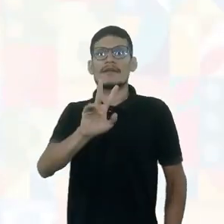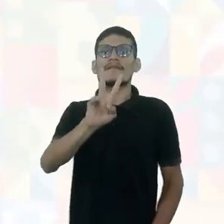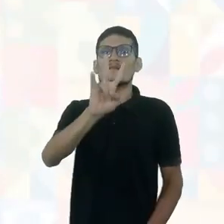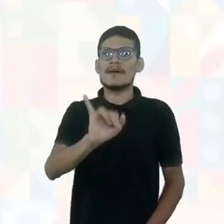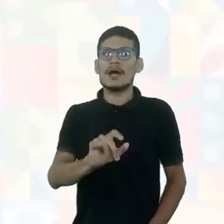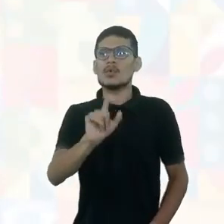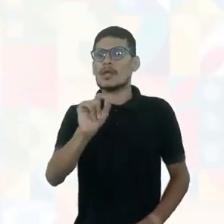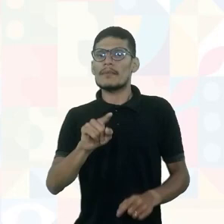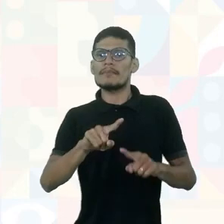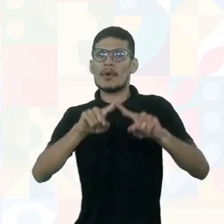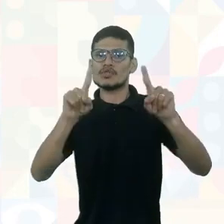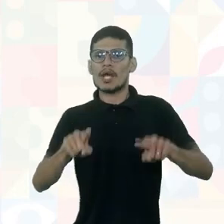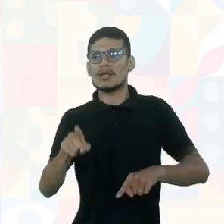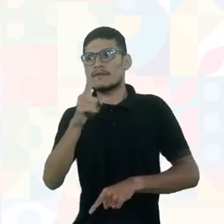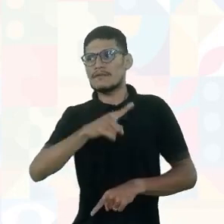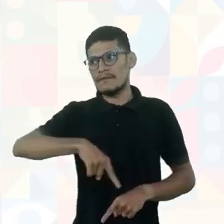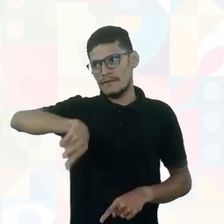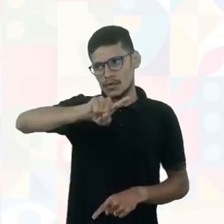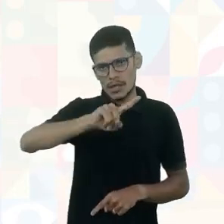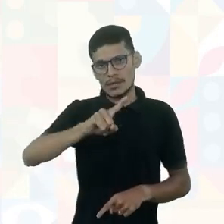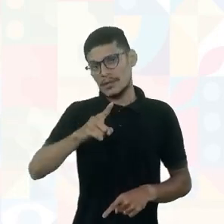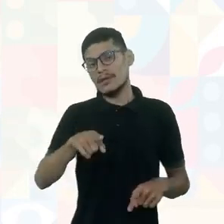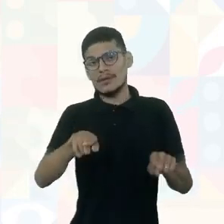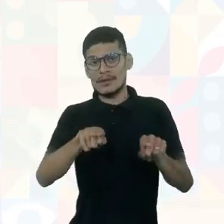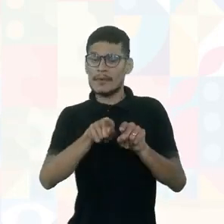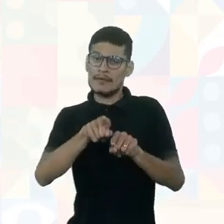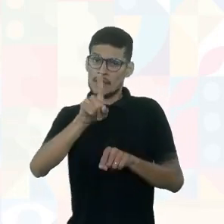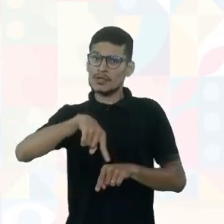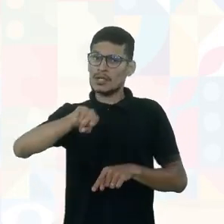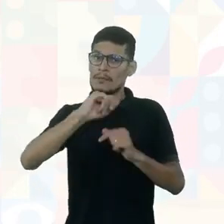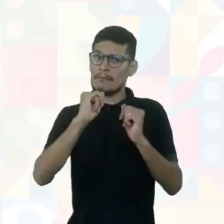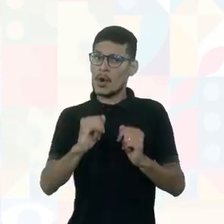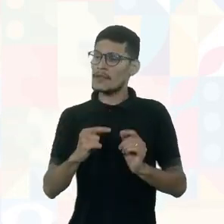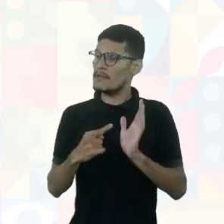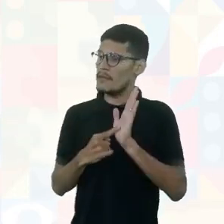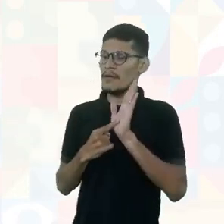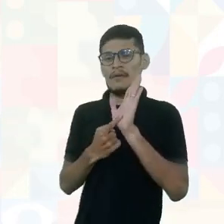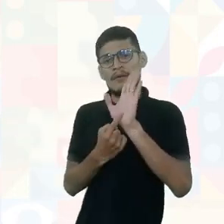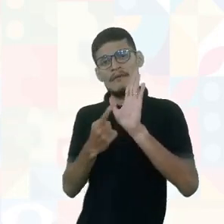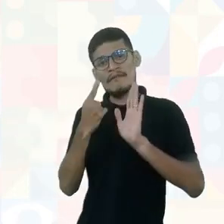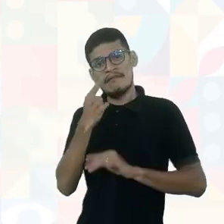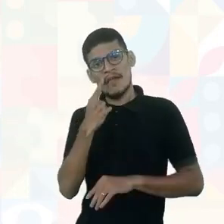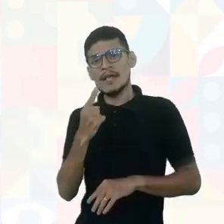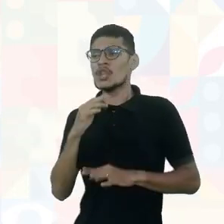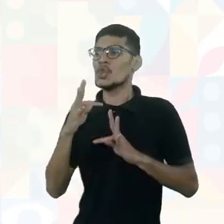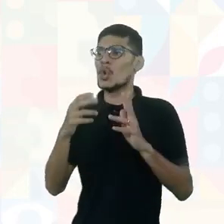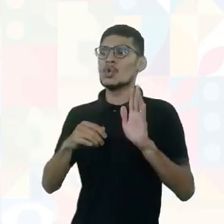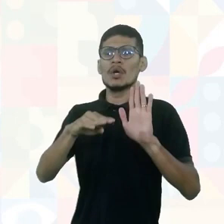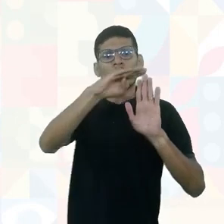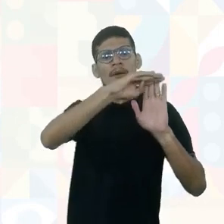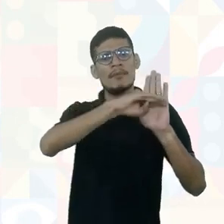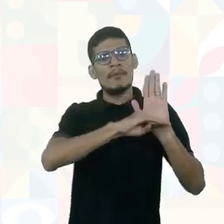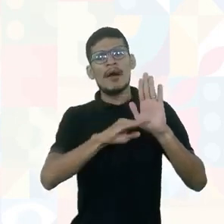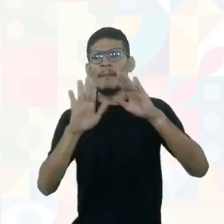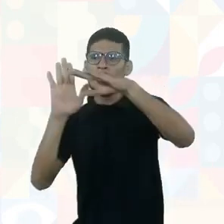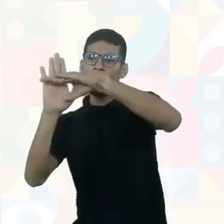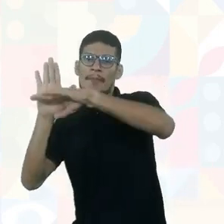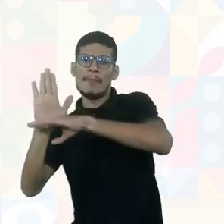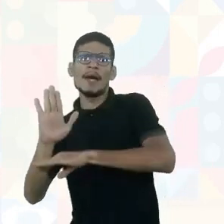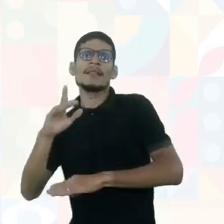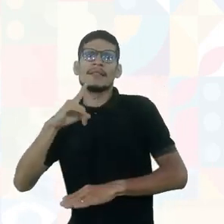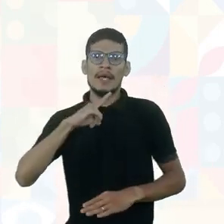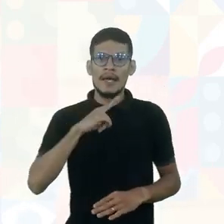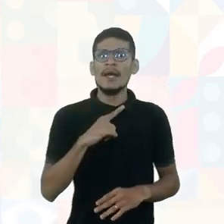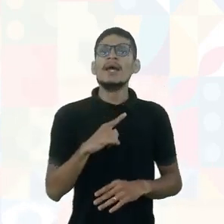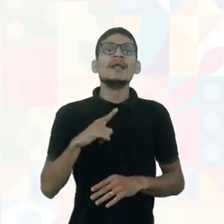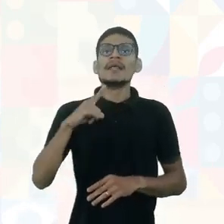ser o projeto de vocês, e aí vocês podem ver todos os menus que a gente conversou. Aí você vai dizer, como assim, professora? A gente